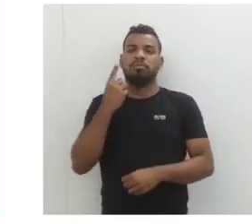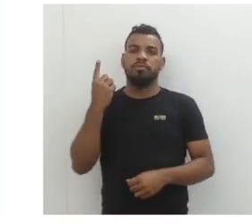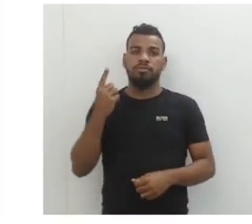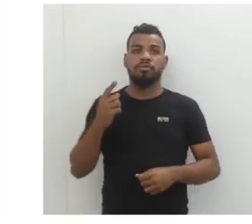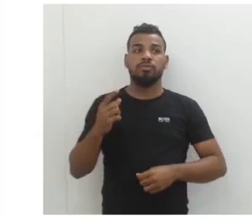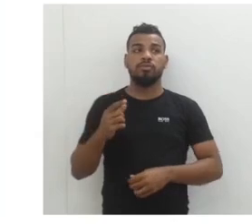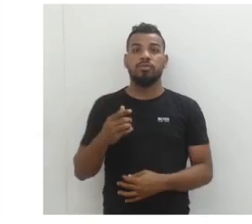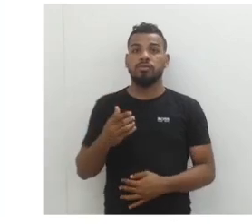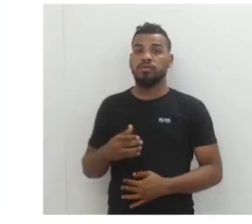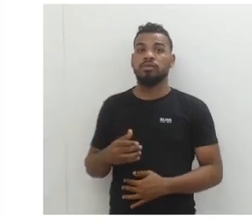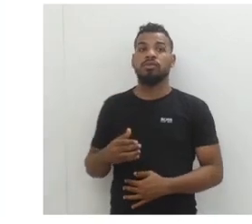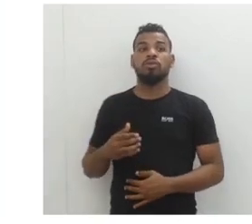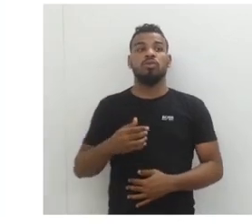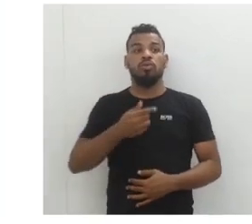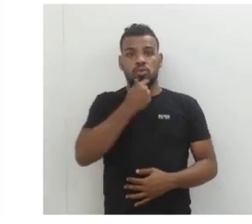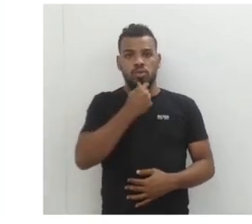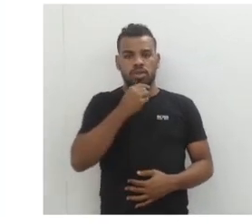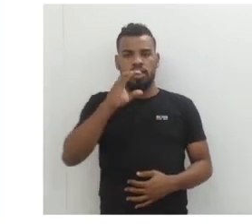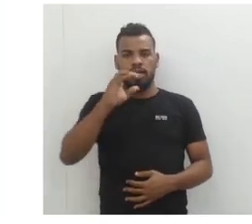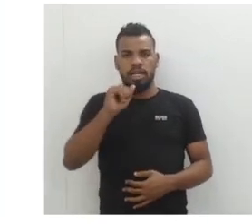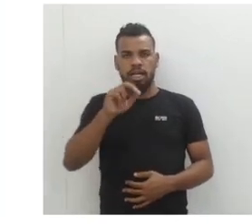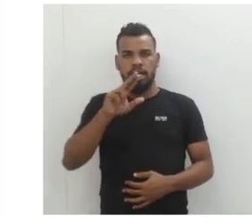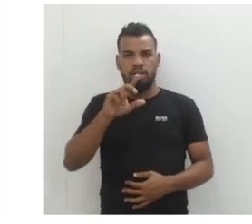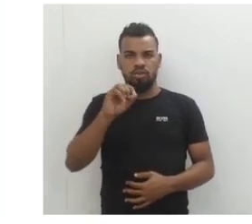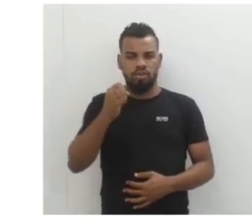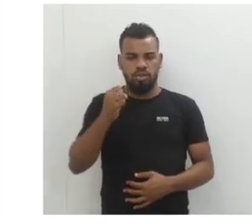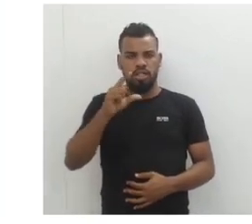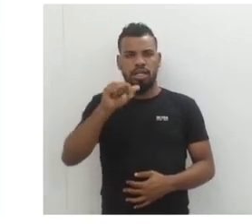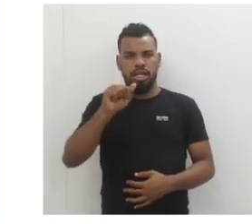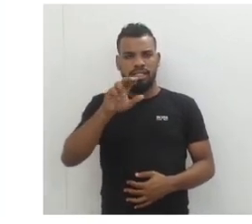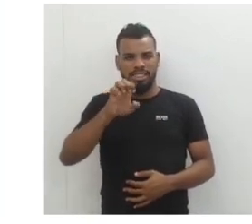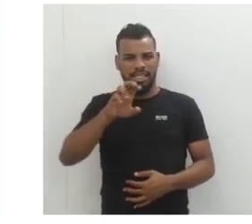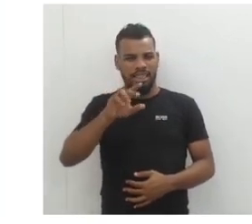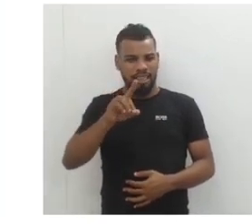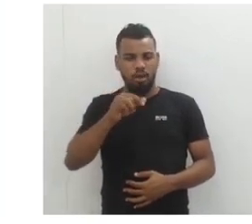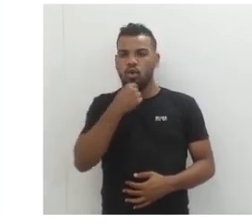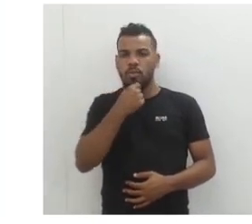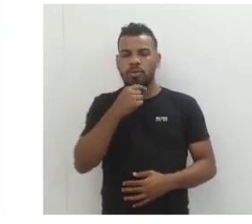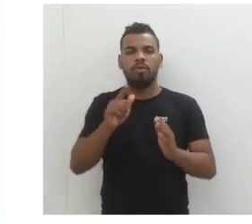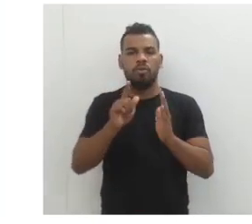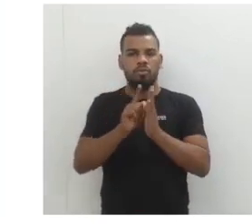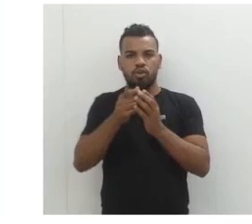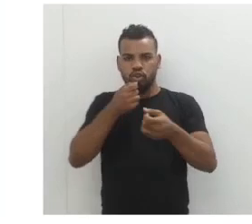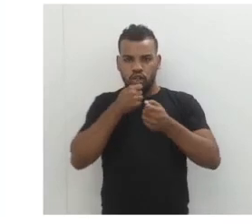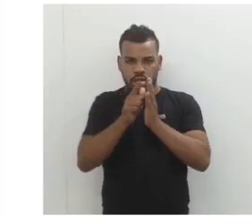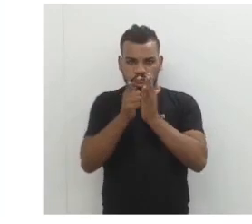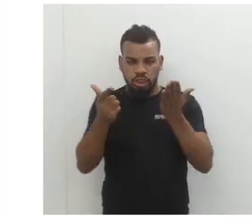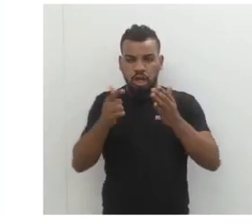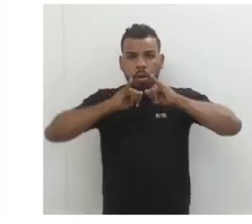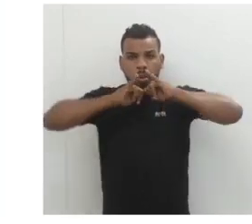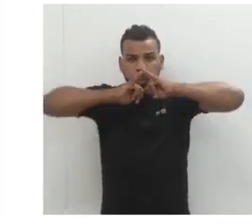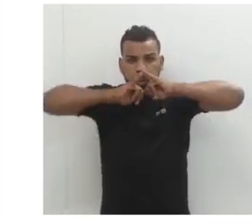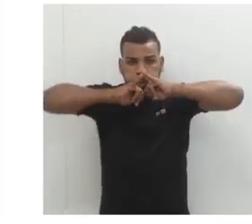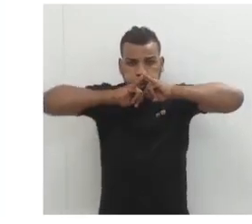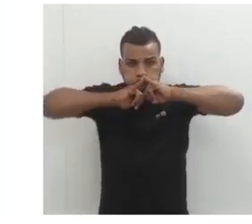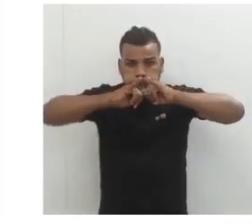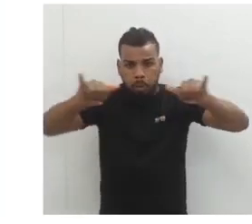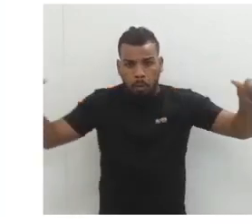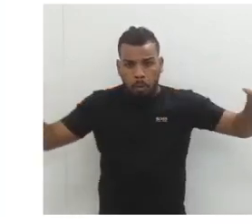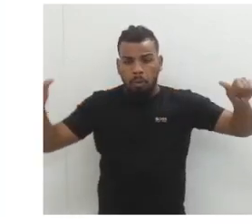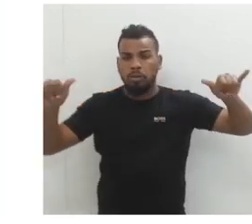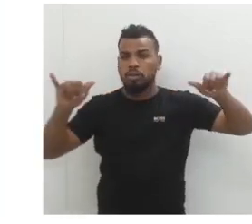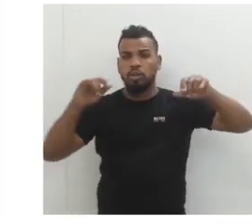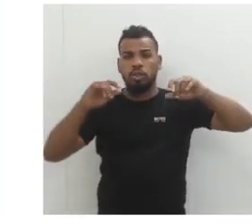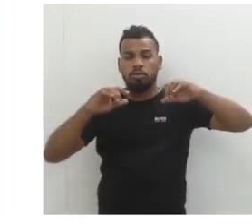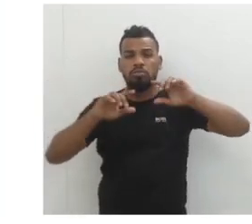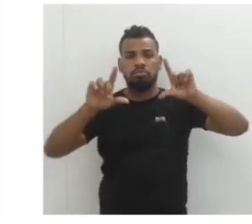quando Carlos Lacerda, jornalista e político, divulgou em rede nacional um suposto plano